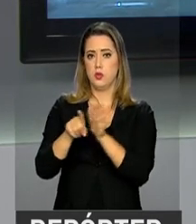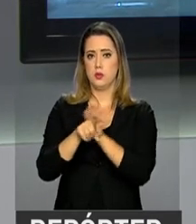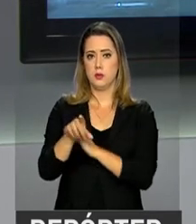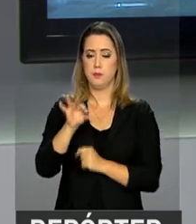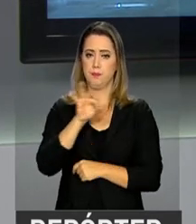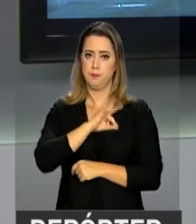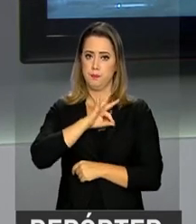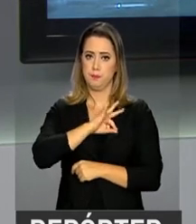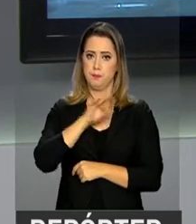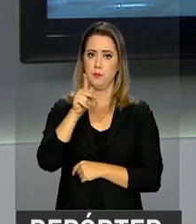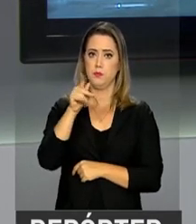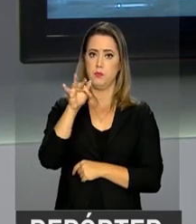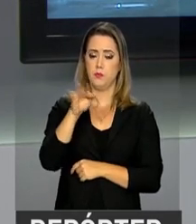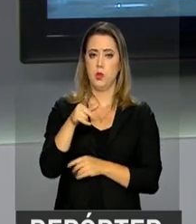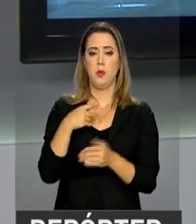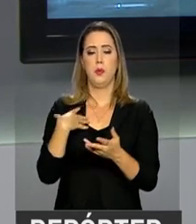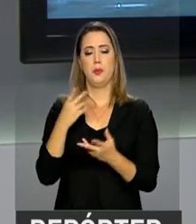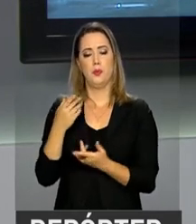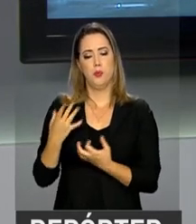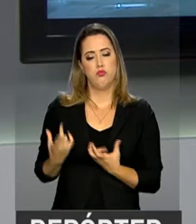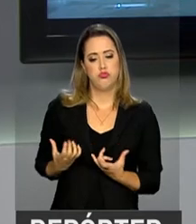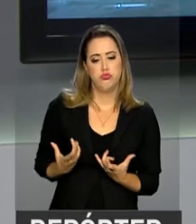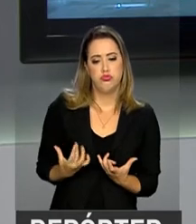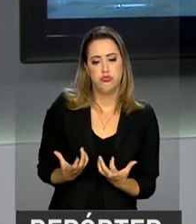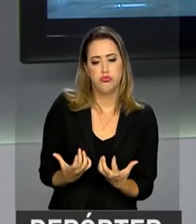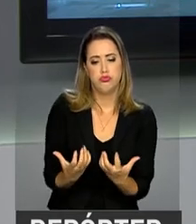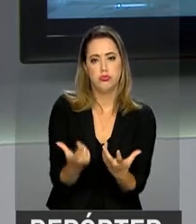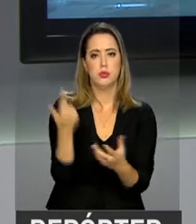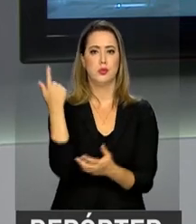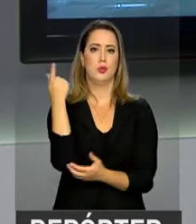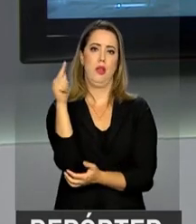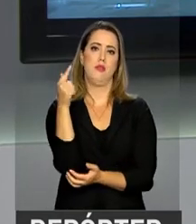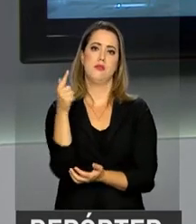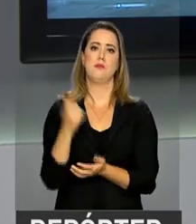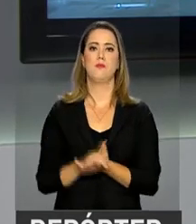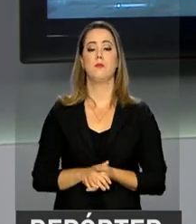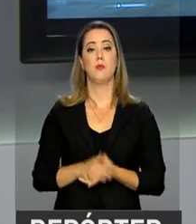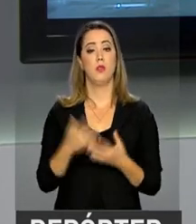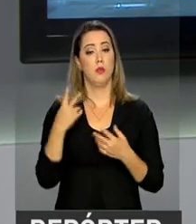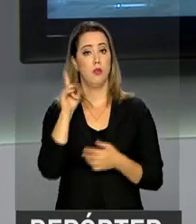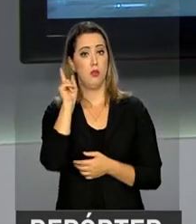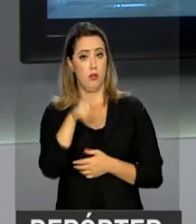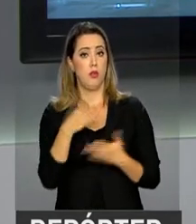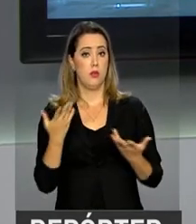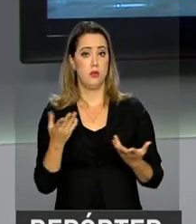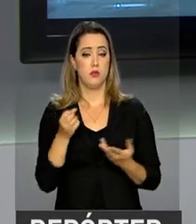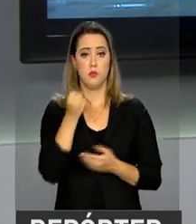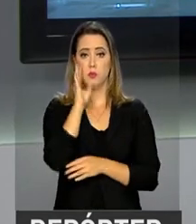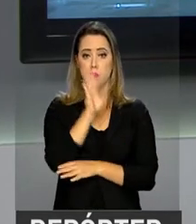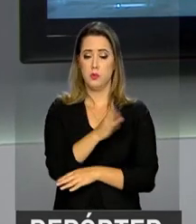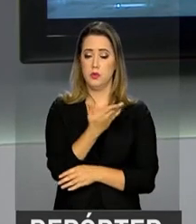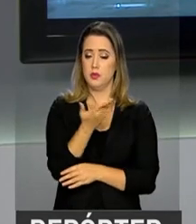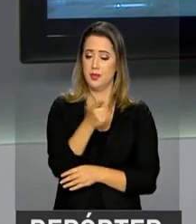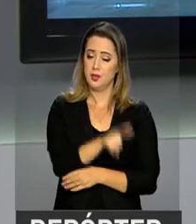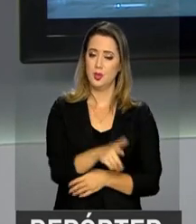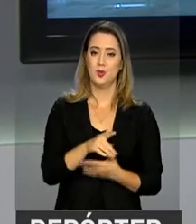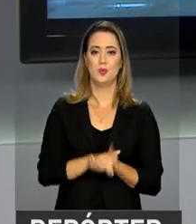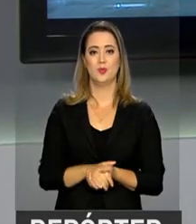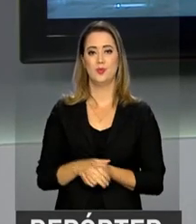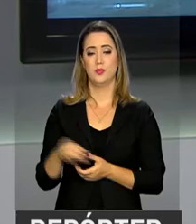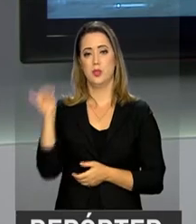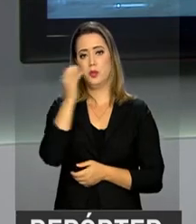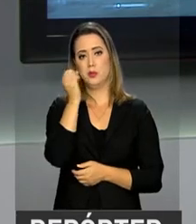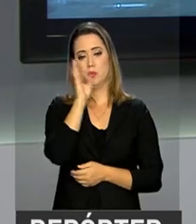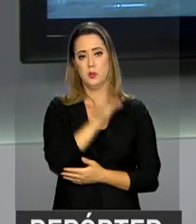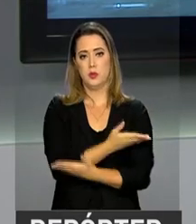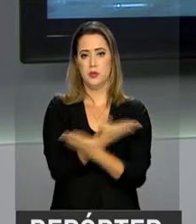pelo incêndio que atingiu a chapada dos veadeiros em goiás é isso mesmo o pablo boa tarde novamente à tarde